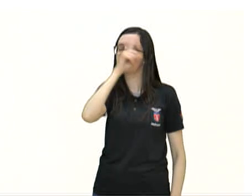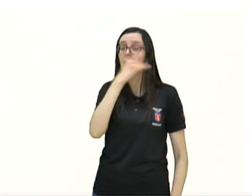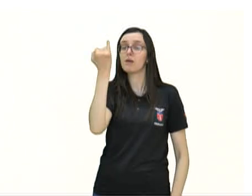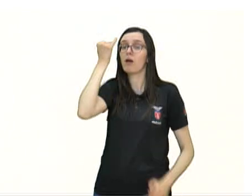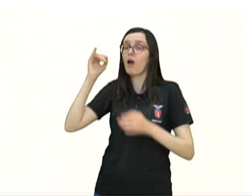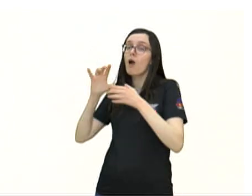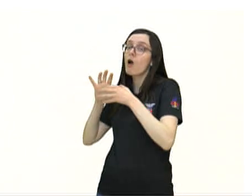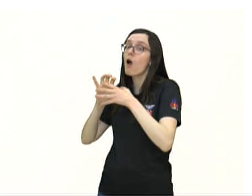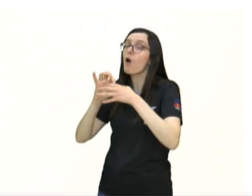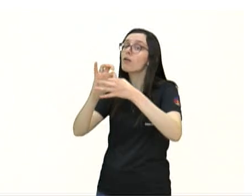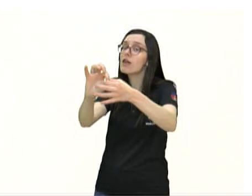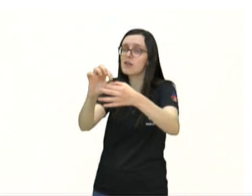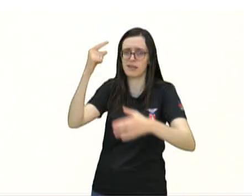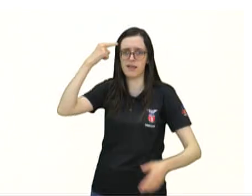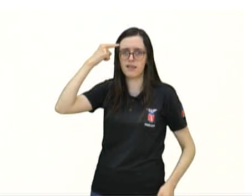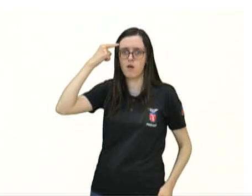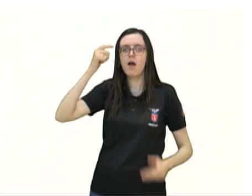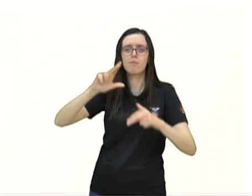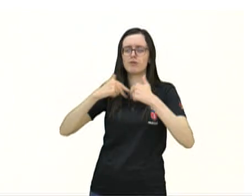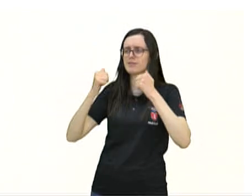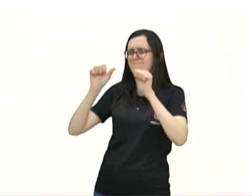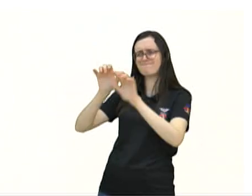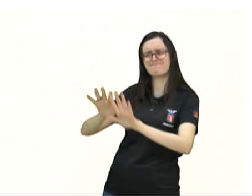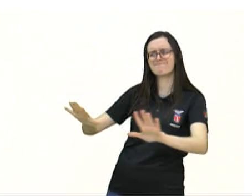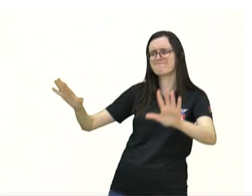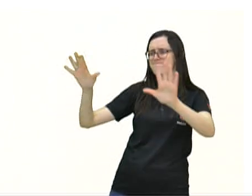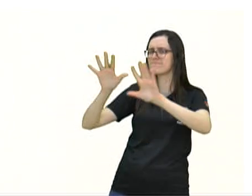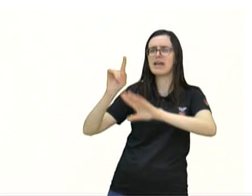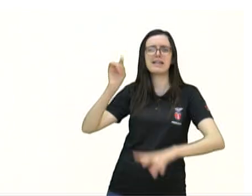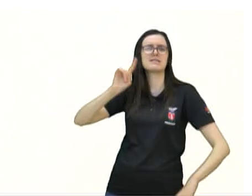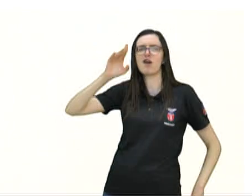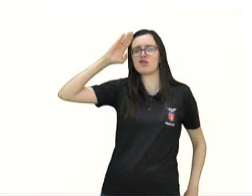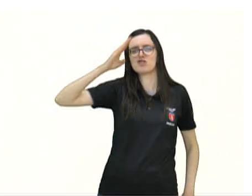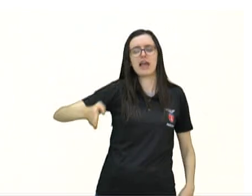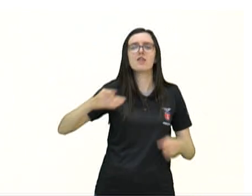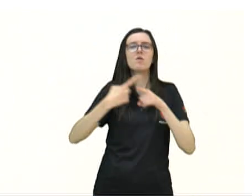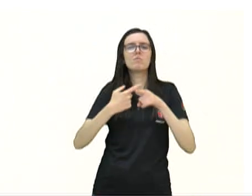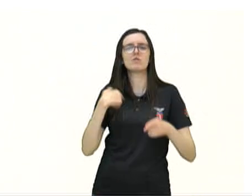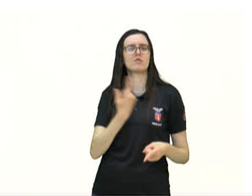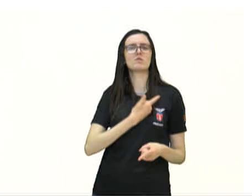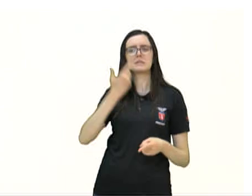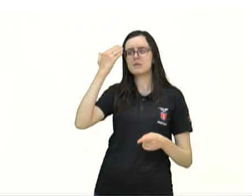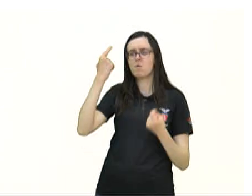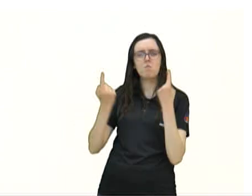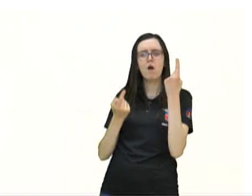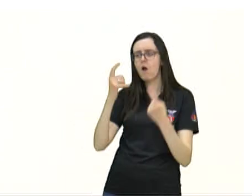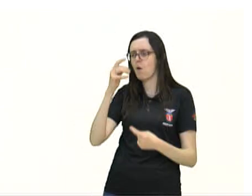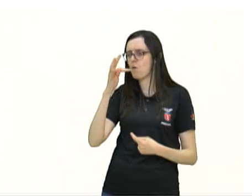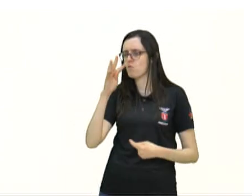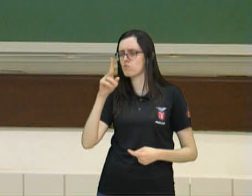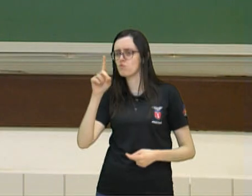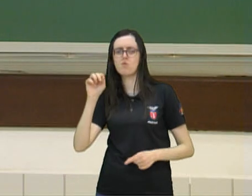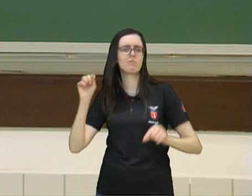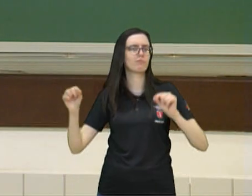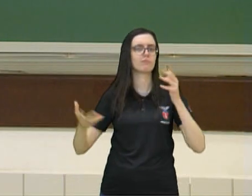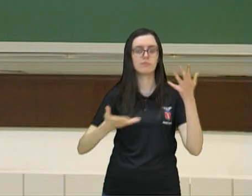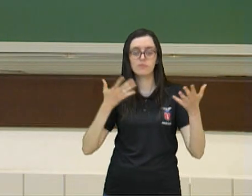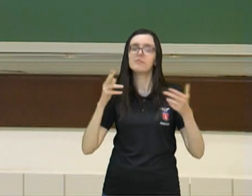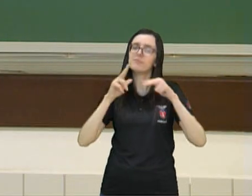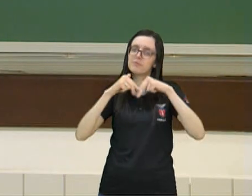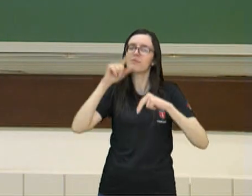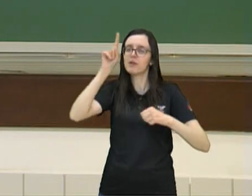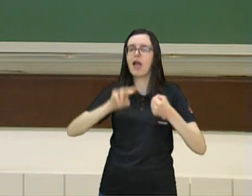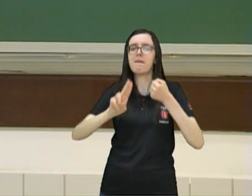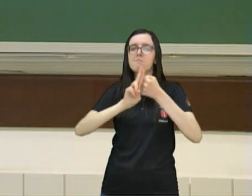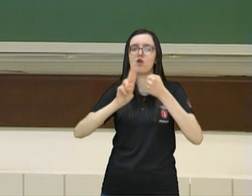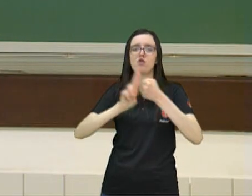para que a gente saiba do que ele está falando, ao que ele está se referindo. Então, por isso, nós classificamos o tudo